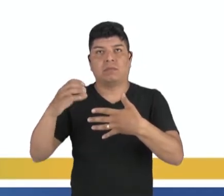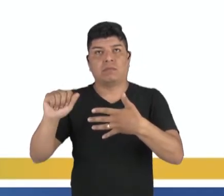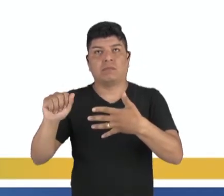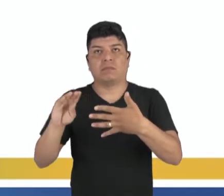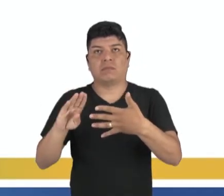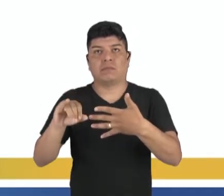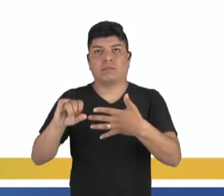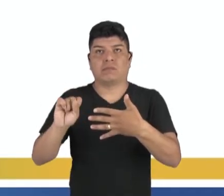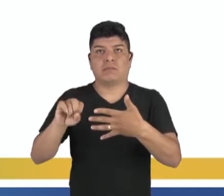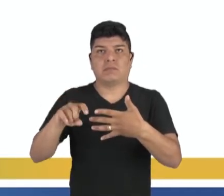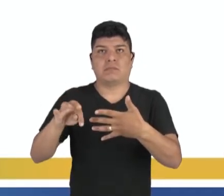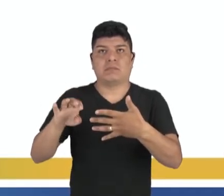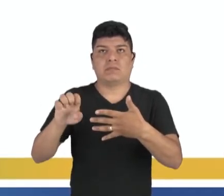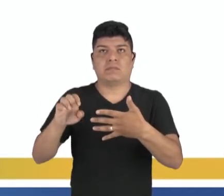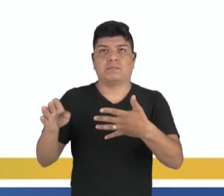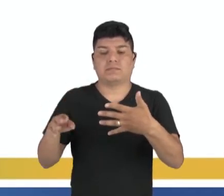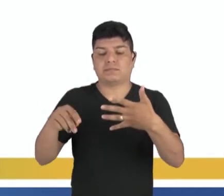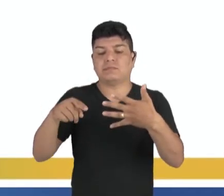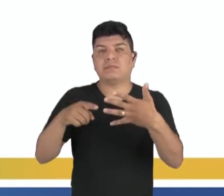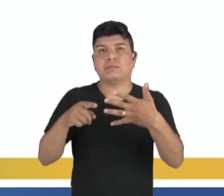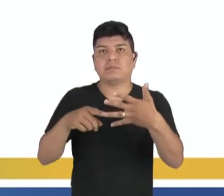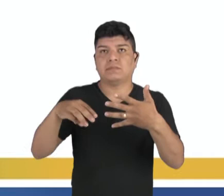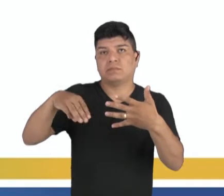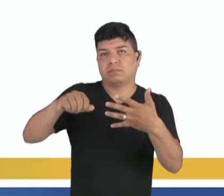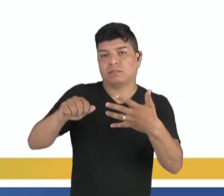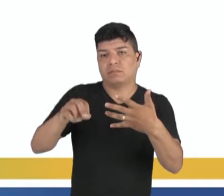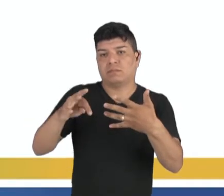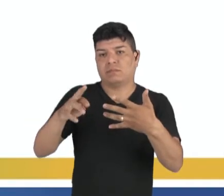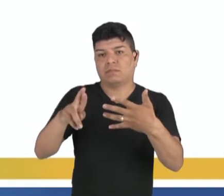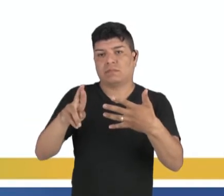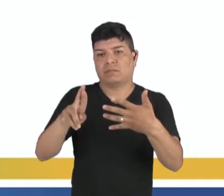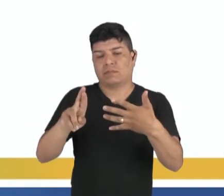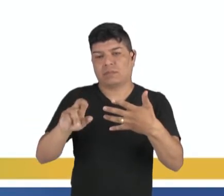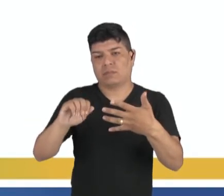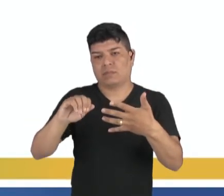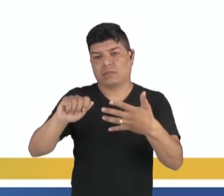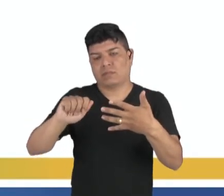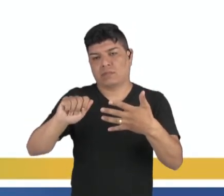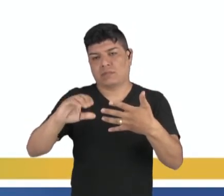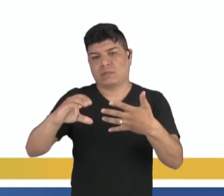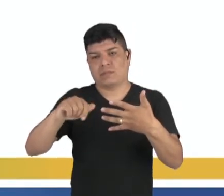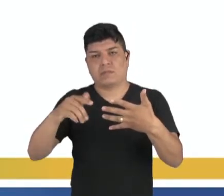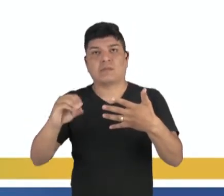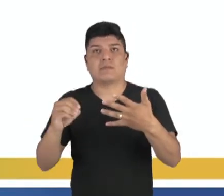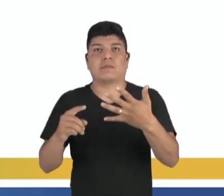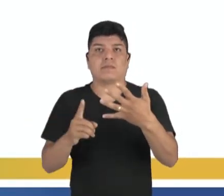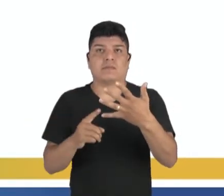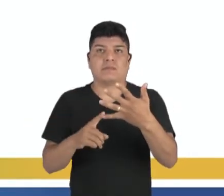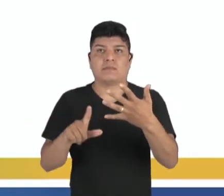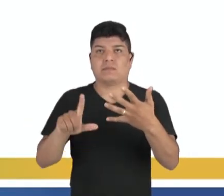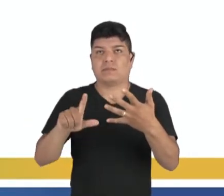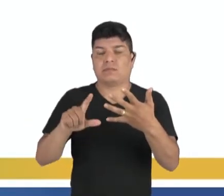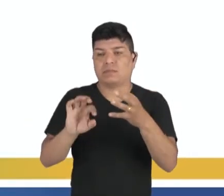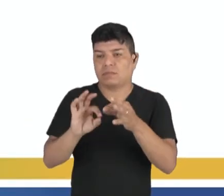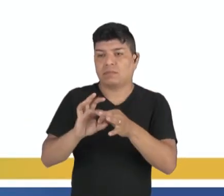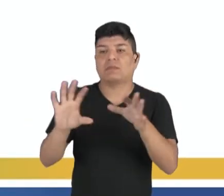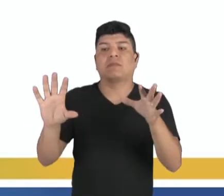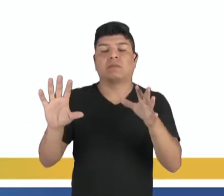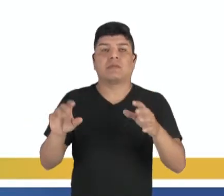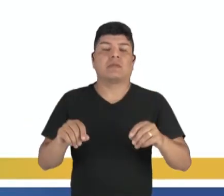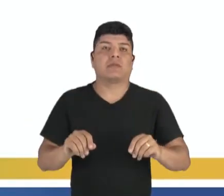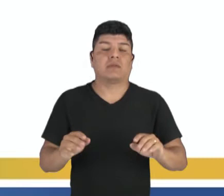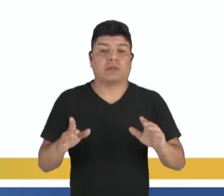último, liberação. E aí o que acontece? Esse processo, como eu falei para vocês, é o processo de reprodução dos vírus. Assim